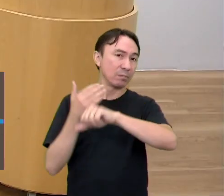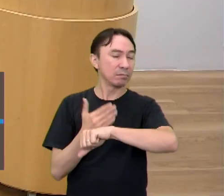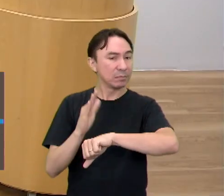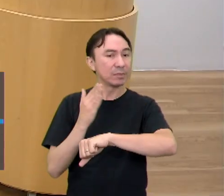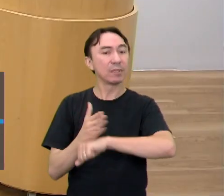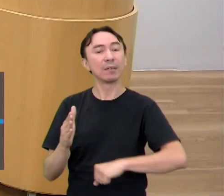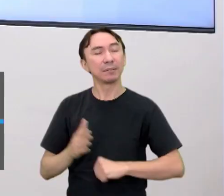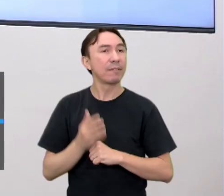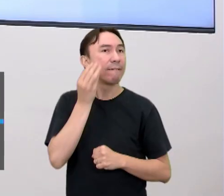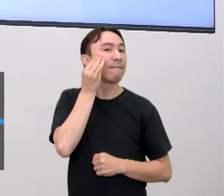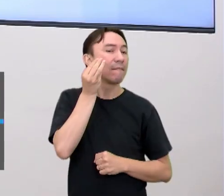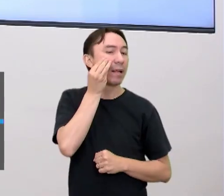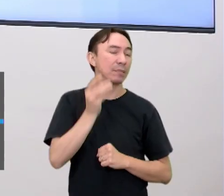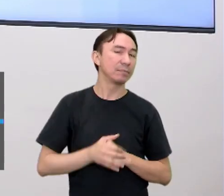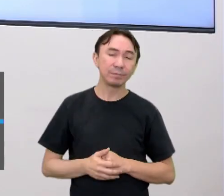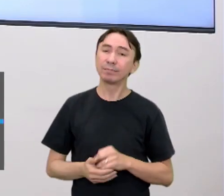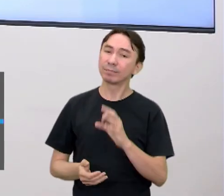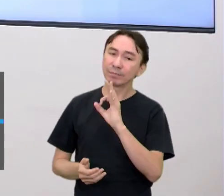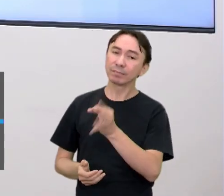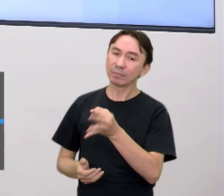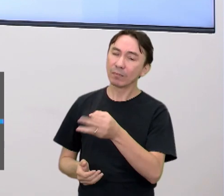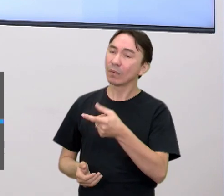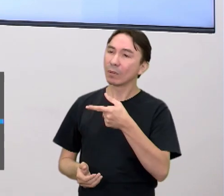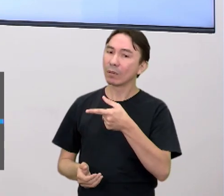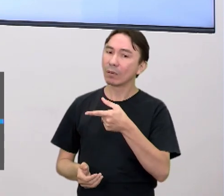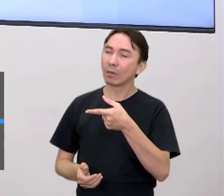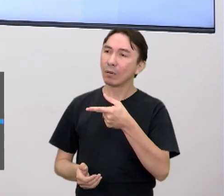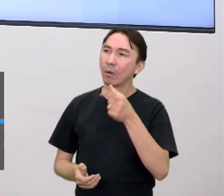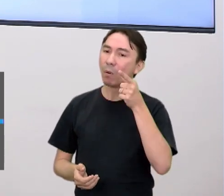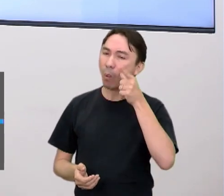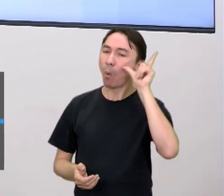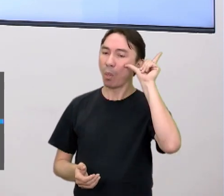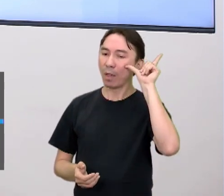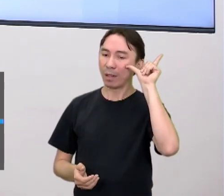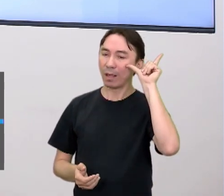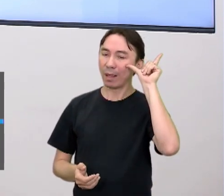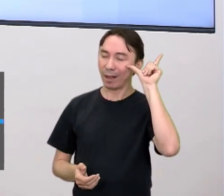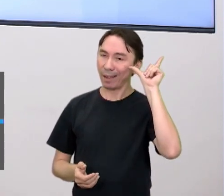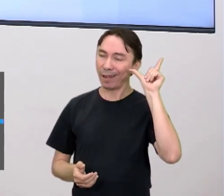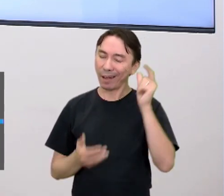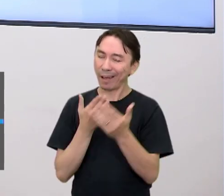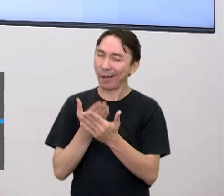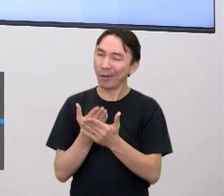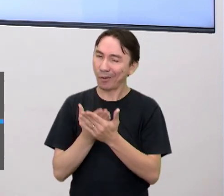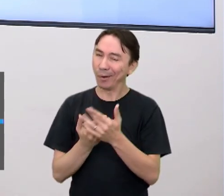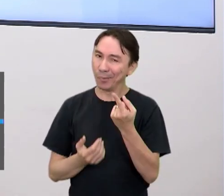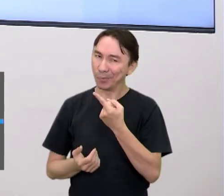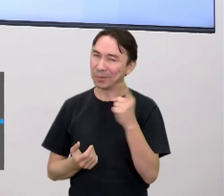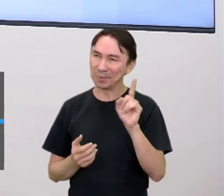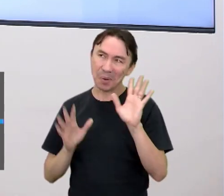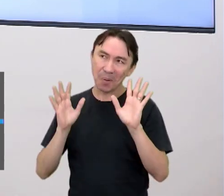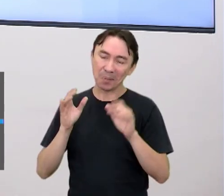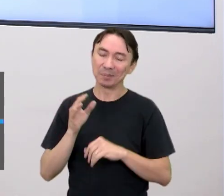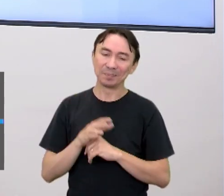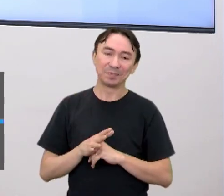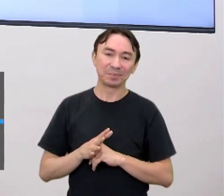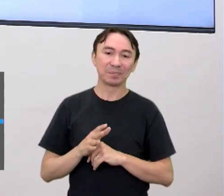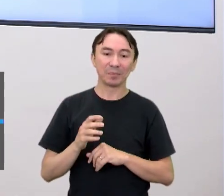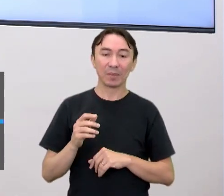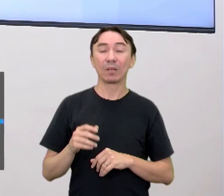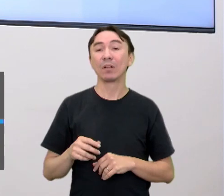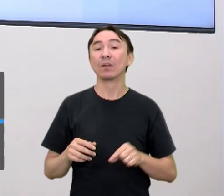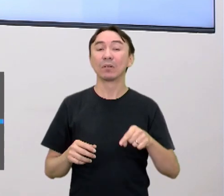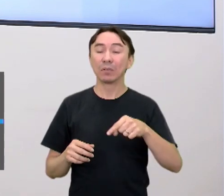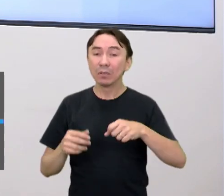a gente trabalhou. Ontem, quando eu falo, é a última aula, tá ok? Então, a última aula que a gente trabalhou, a